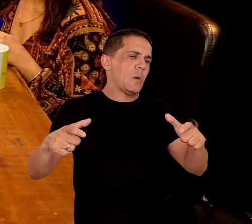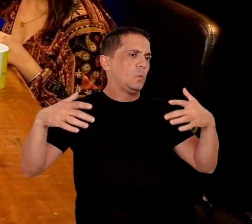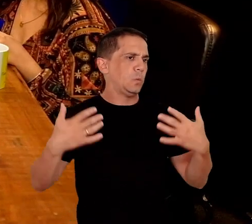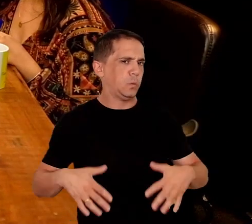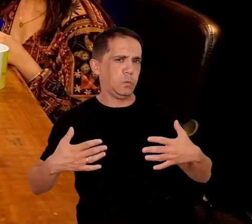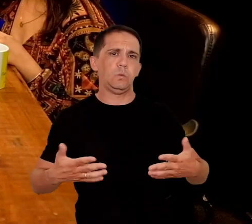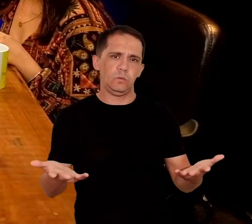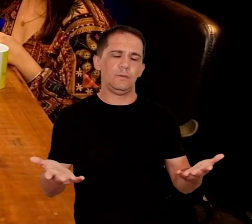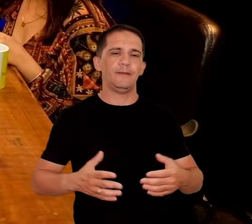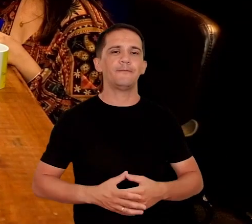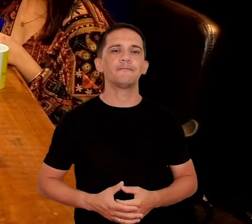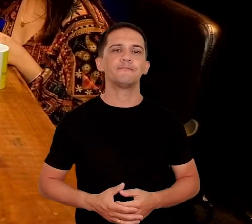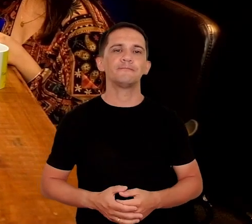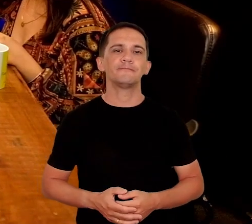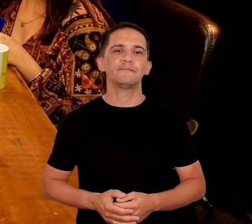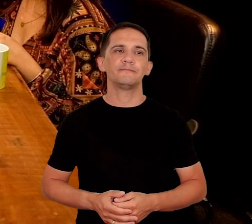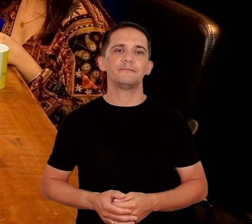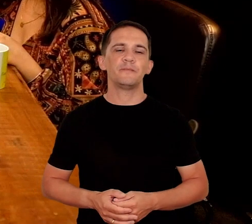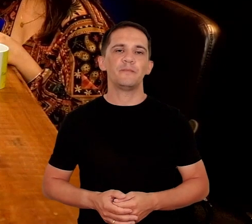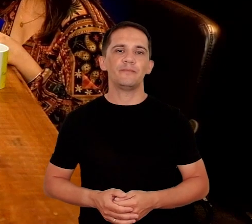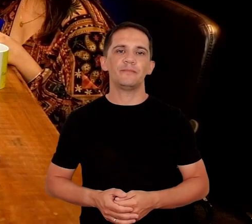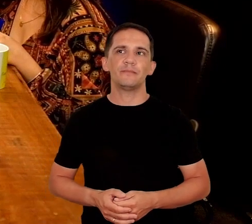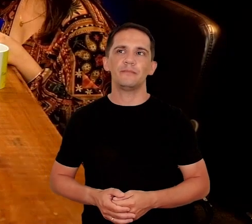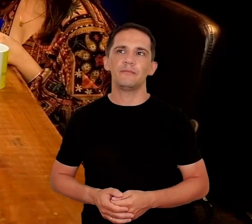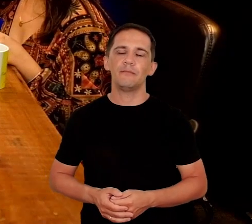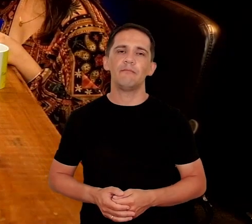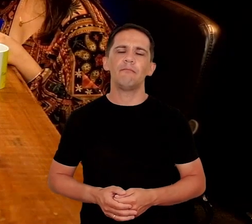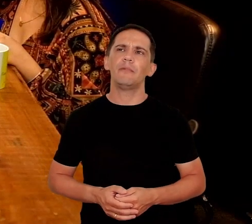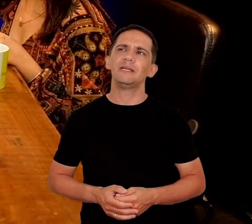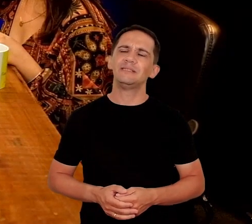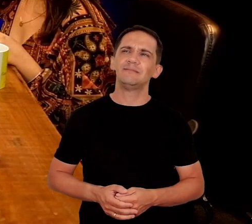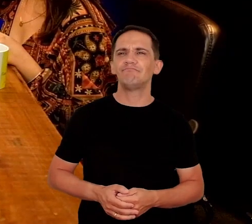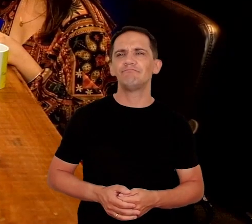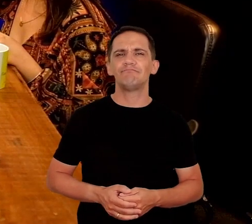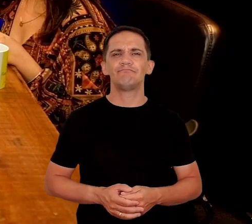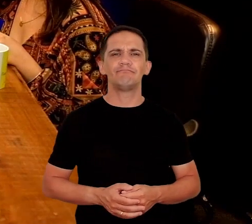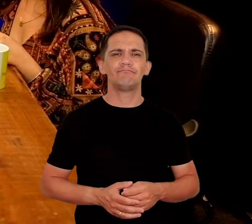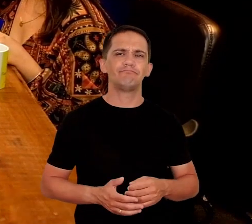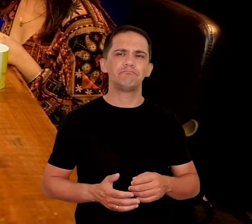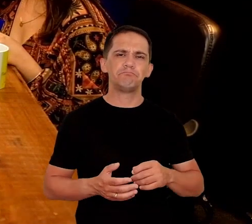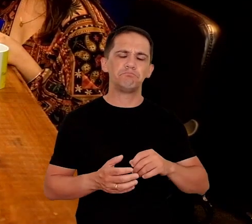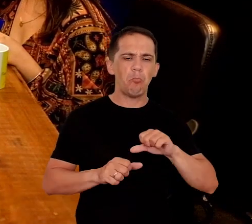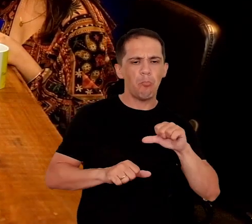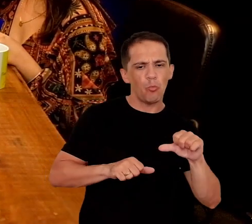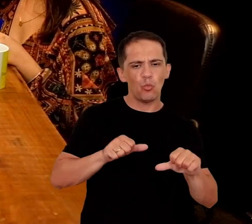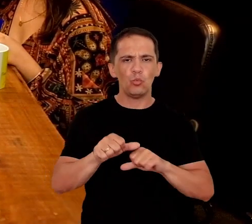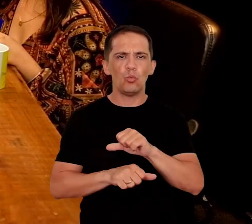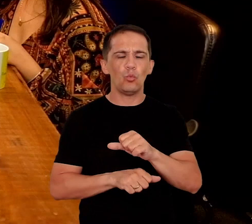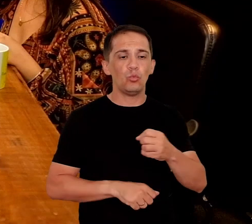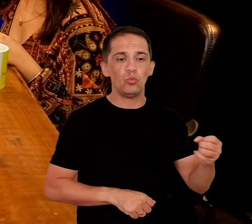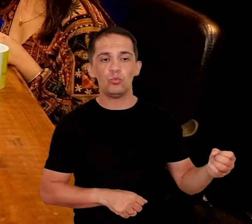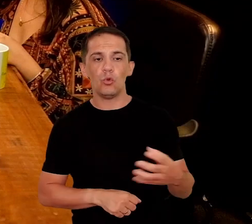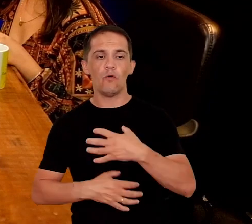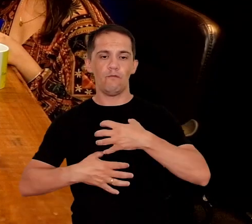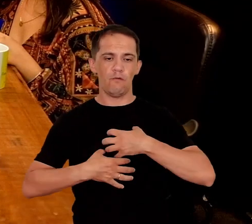está se expandindo muito hoje em dia. Sim, por conta disso. Mas a questão que mencionaram do porquê, né, que se adaptou